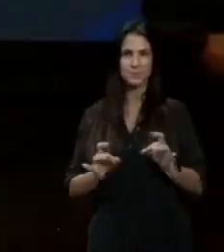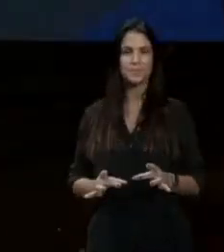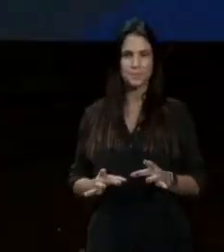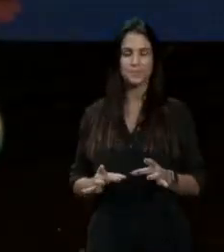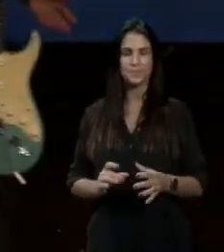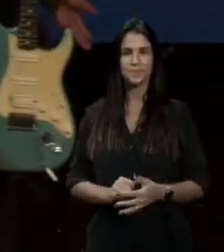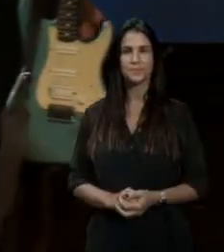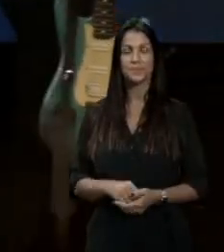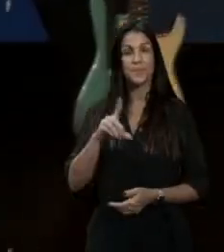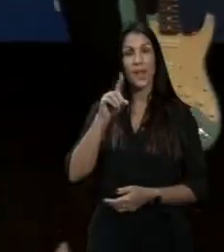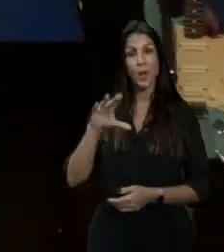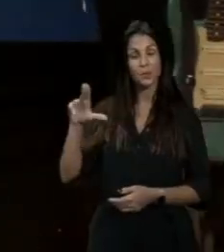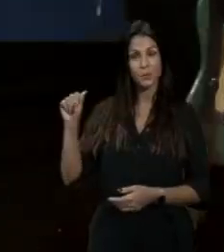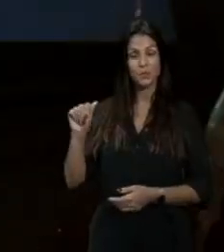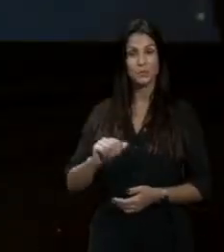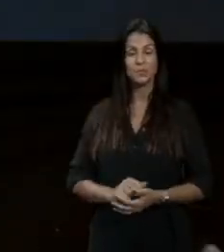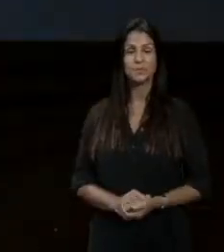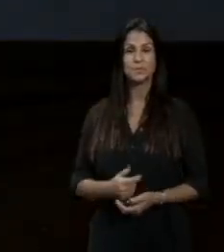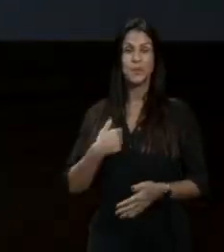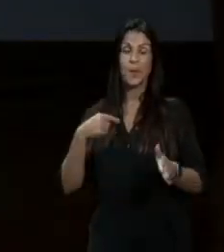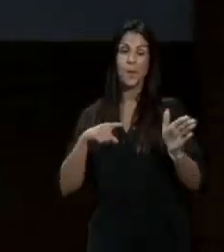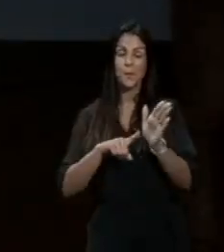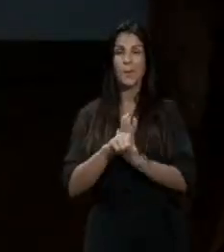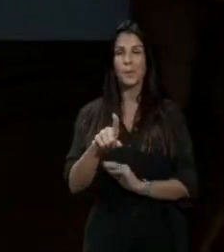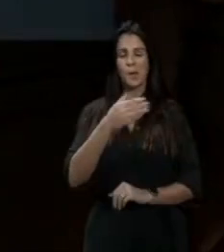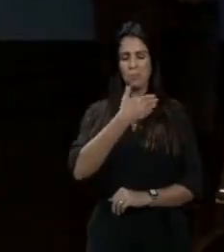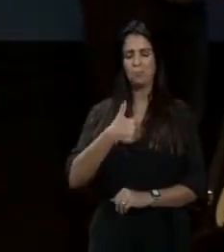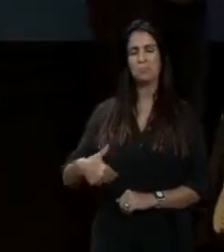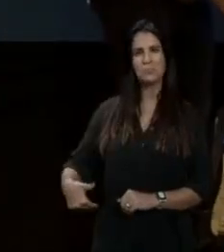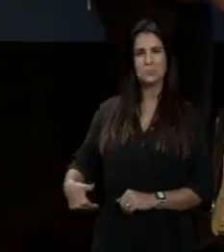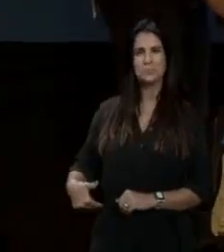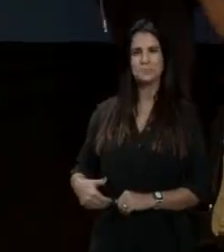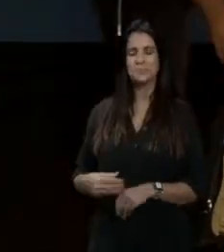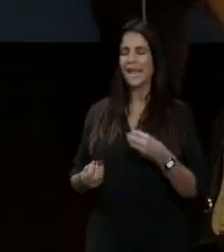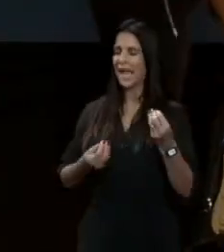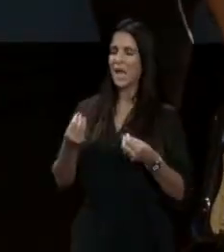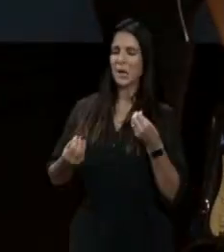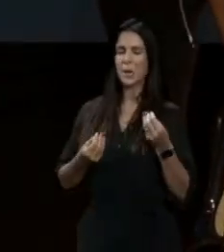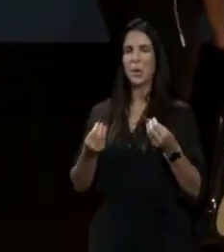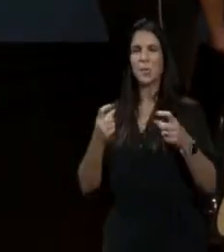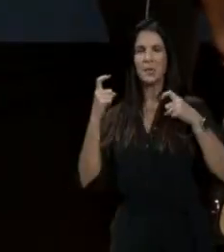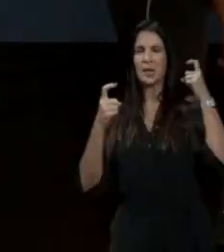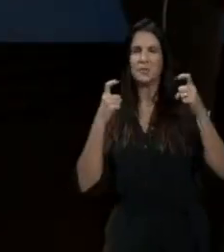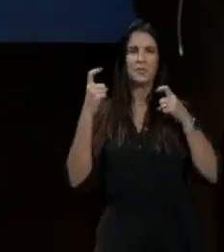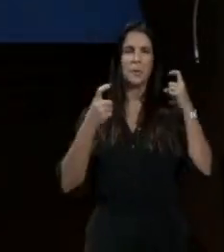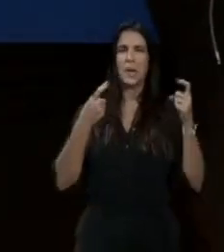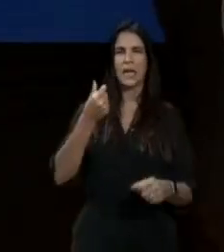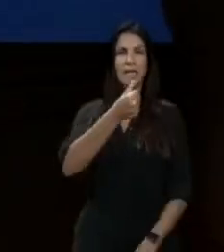bom dia eu perguntei para uma autoridade vem cá esse problema da violência do Rio